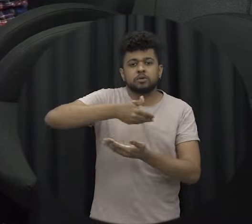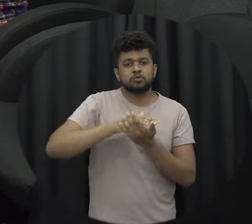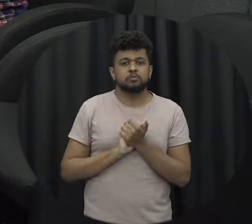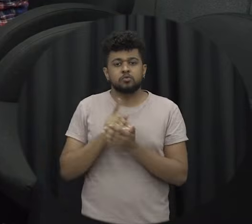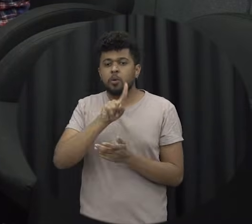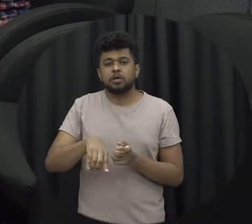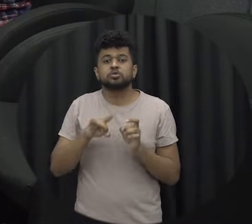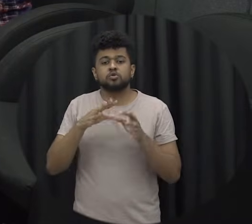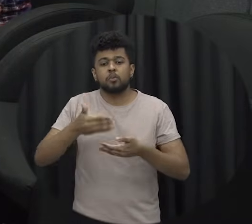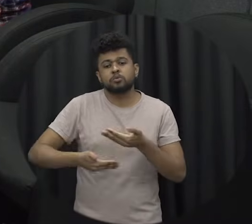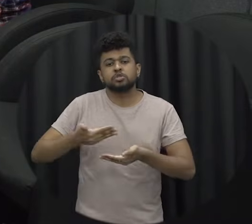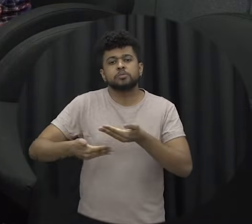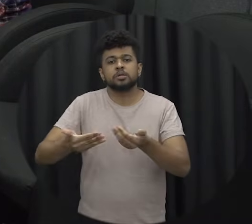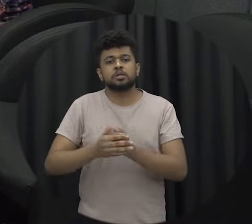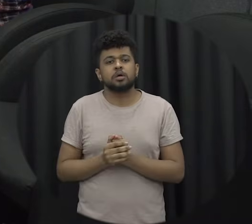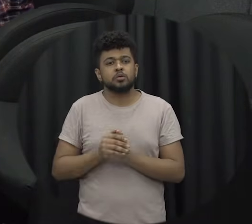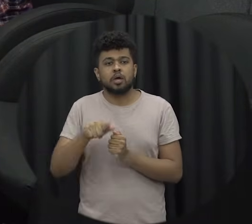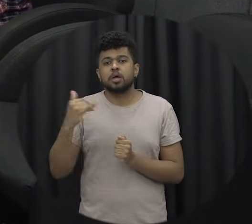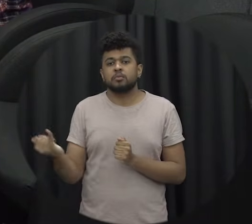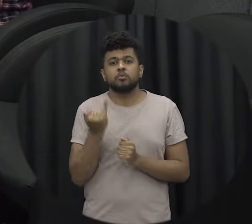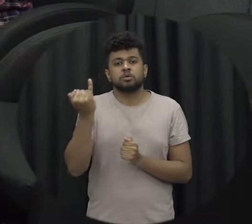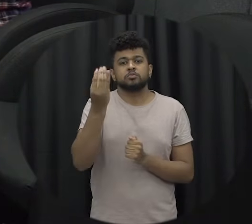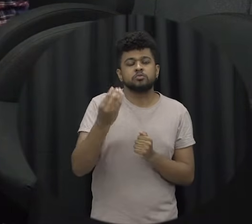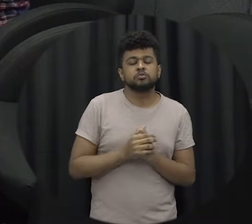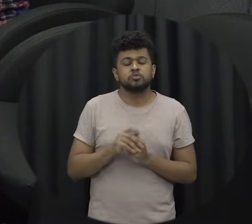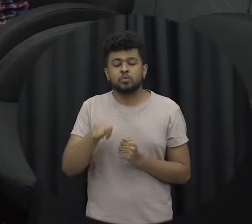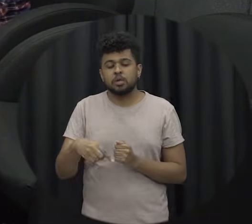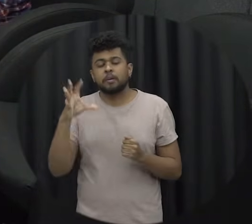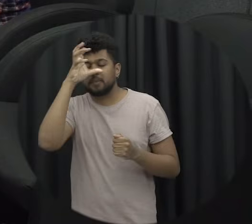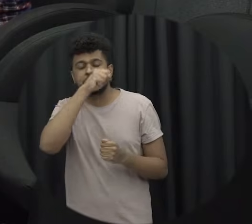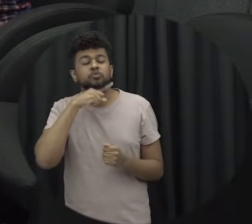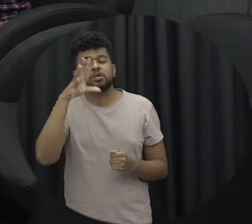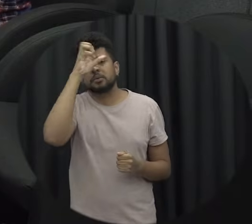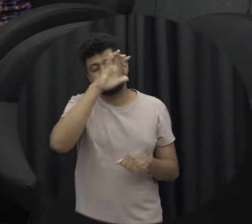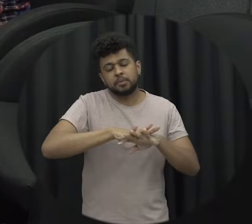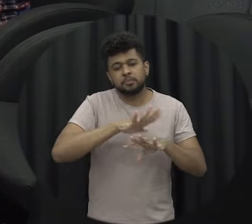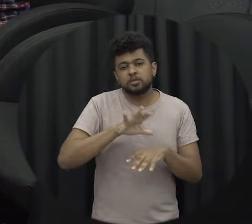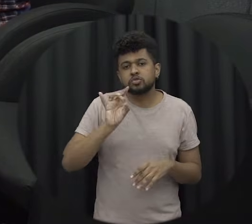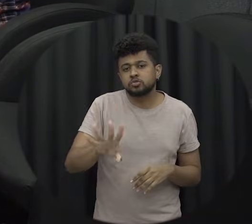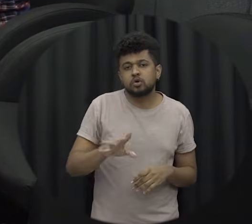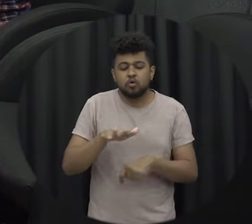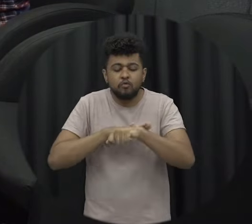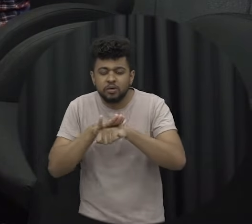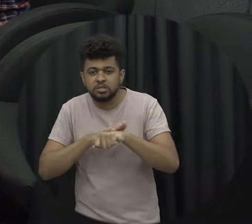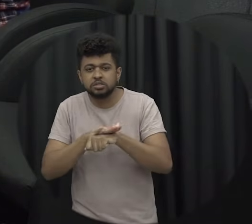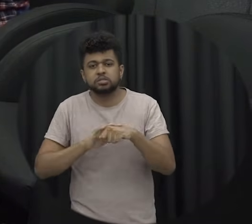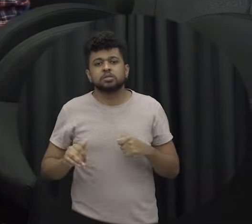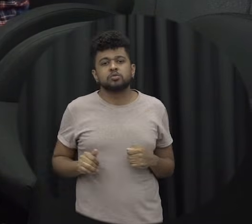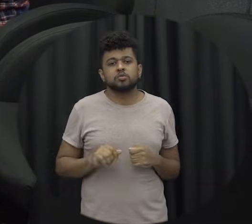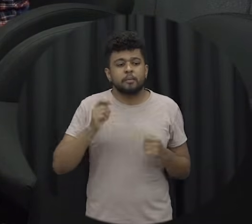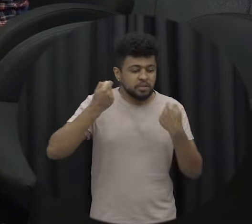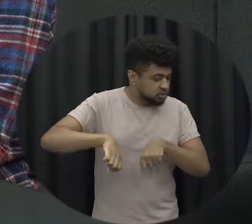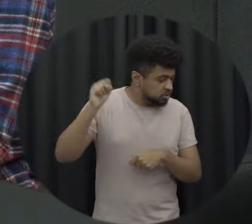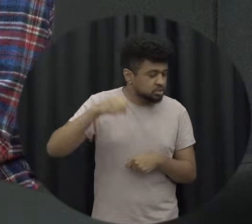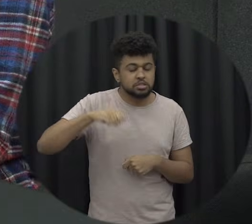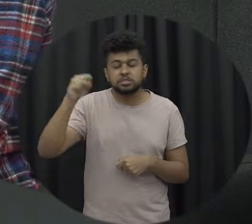muito importante, não dá para aprender matemática só conversando, é preciso sim fazer exercícios, é preciso sim treinar,